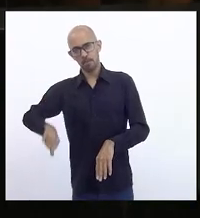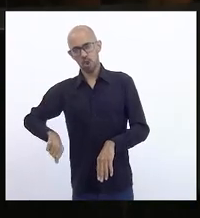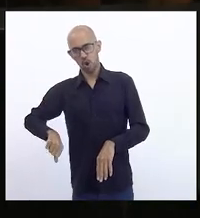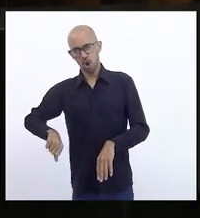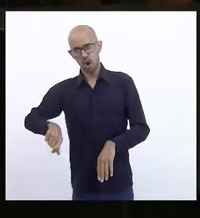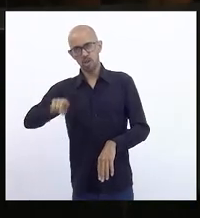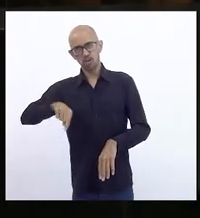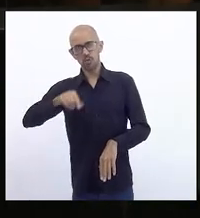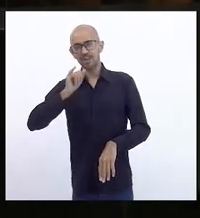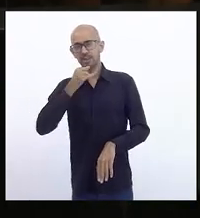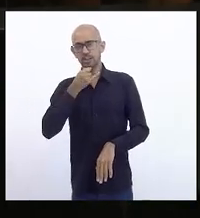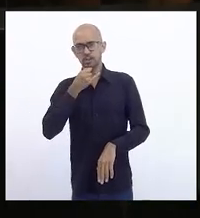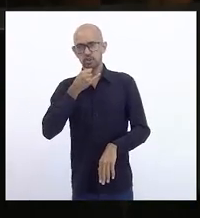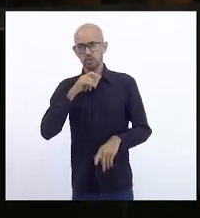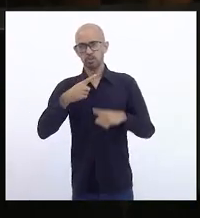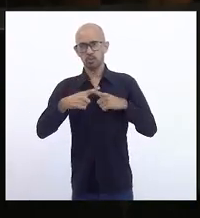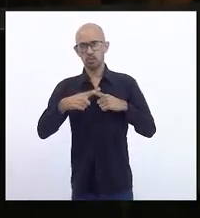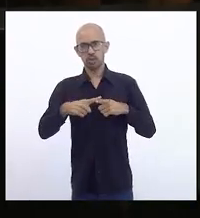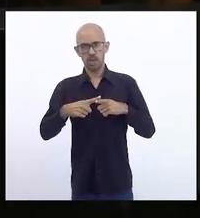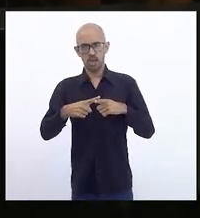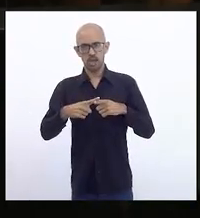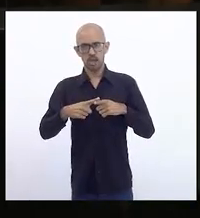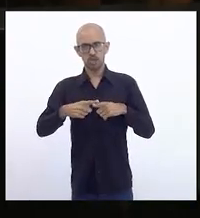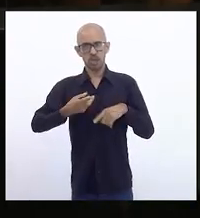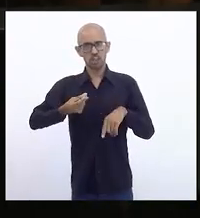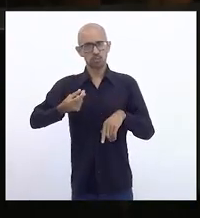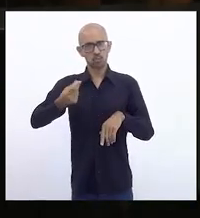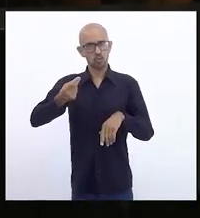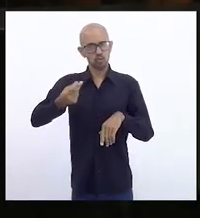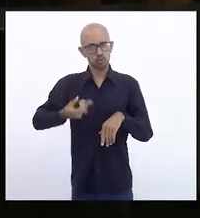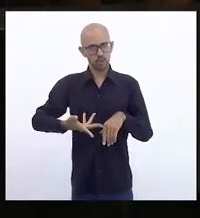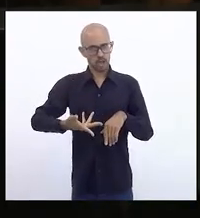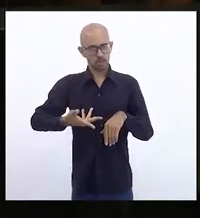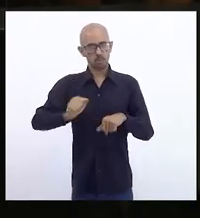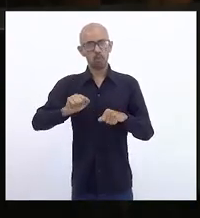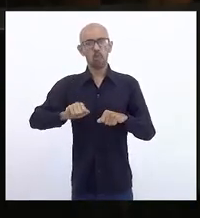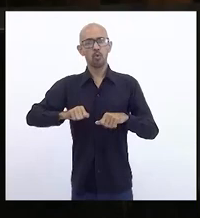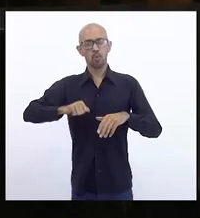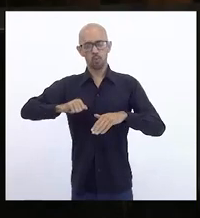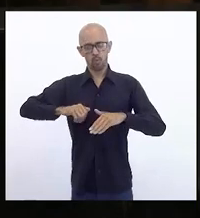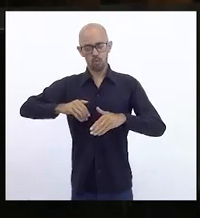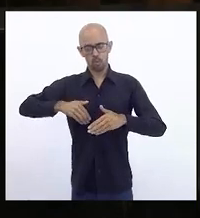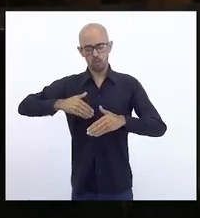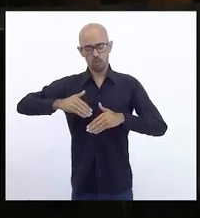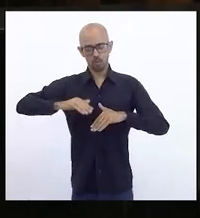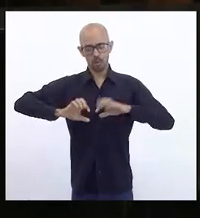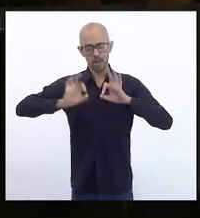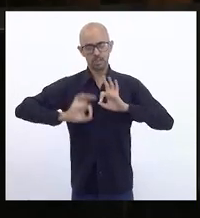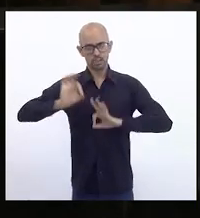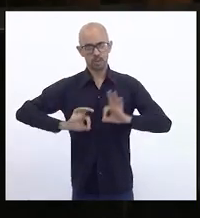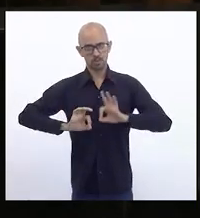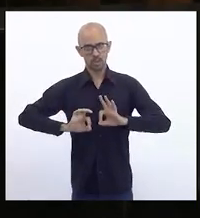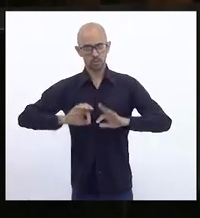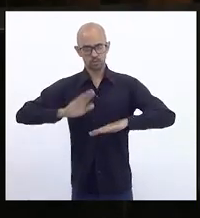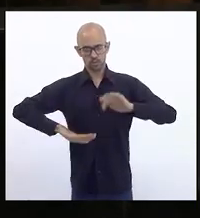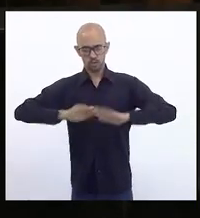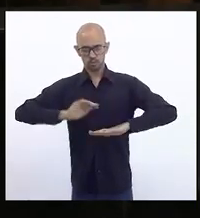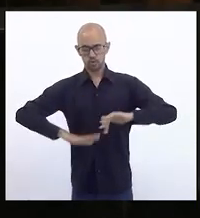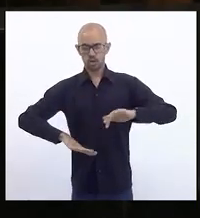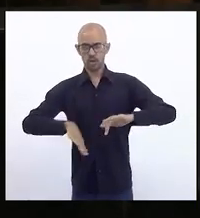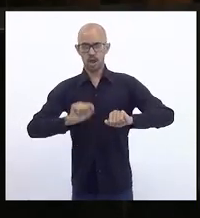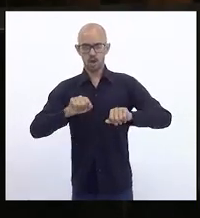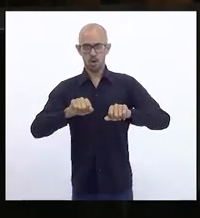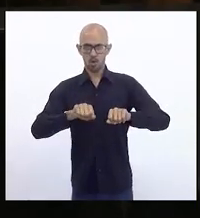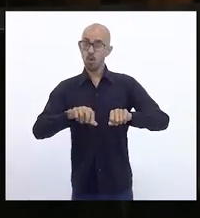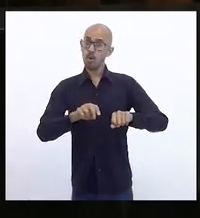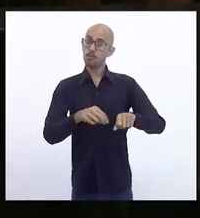ser feito aqui, porque, historicamente, o plano de cargos e carreira dos profissionais da UESO, seja dos técnicos